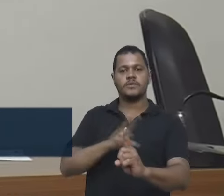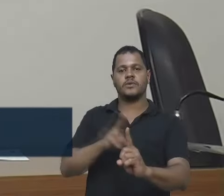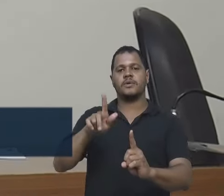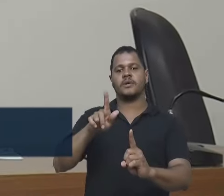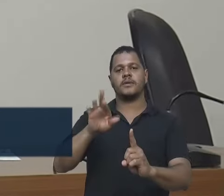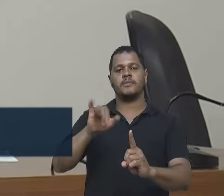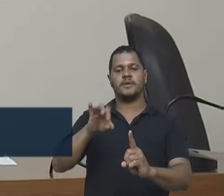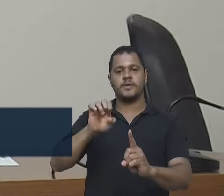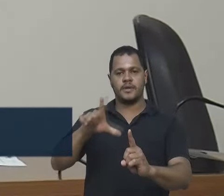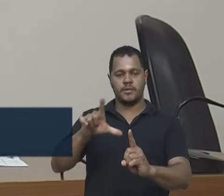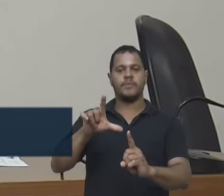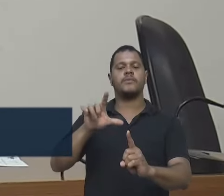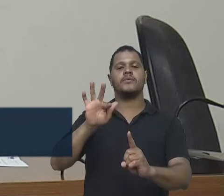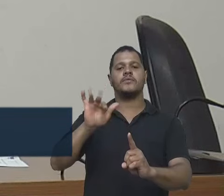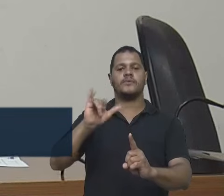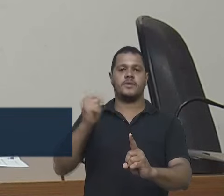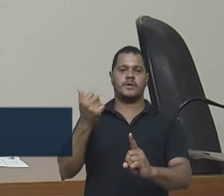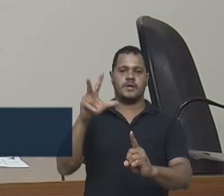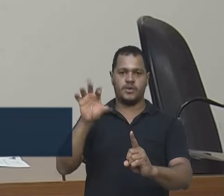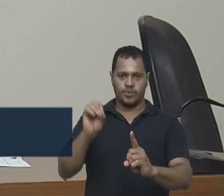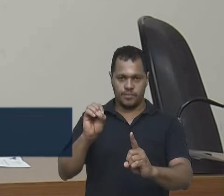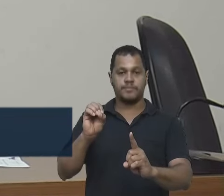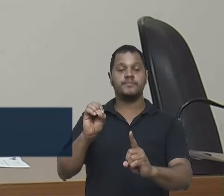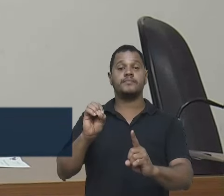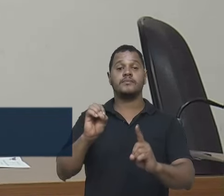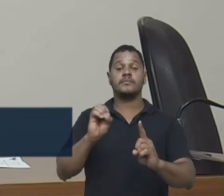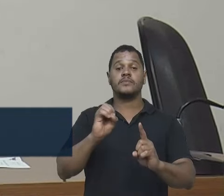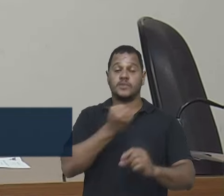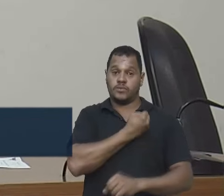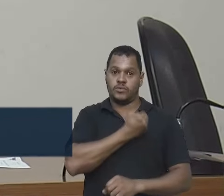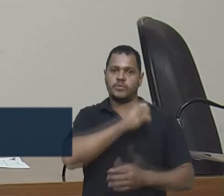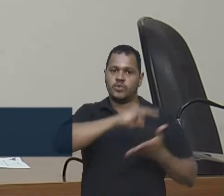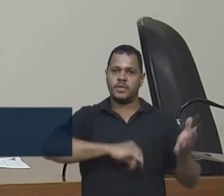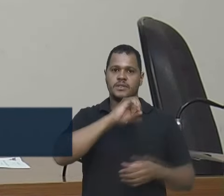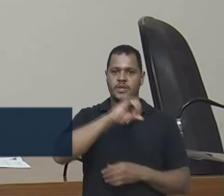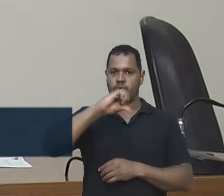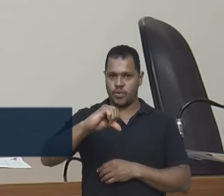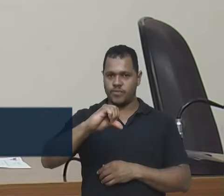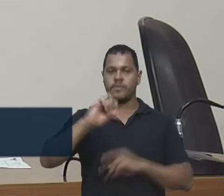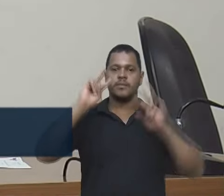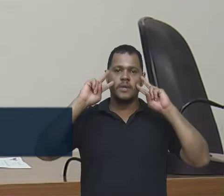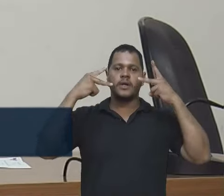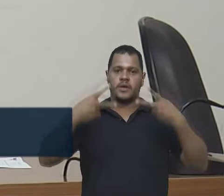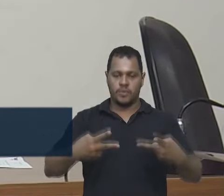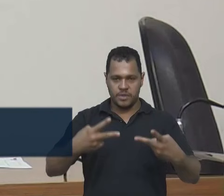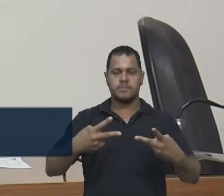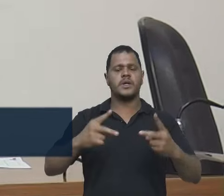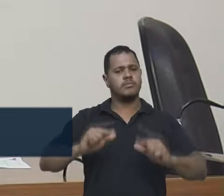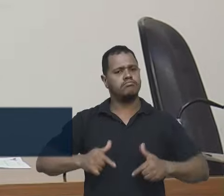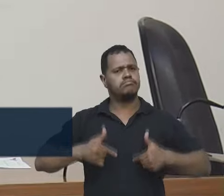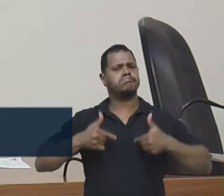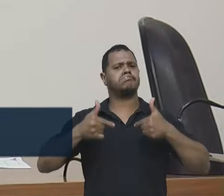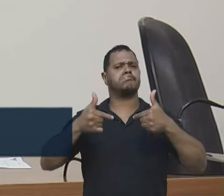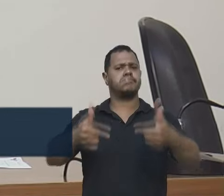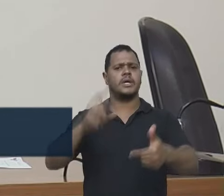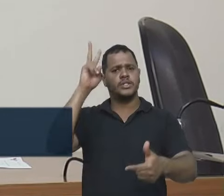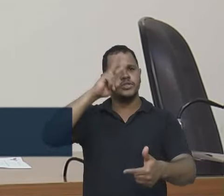Santana por meio de uma indicação da vereadora Jamile Gomes o viçosense foi reconhecido pela notável trajetória e pelos feitos